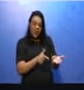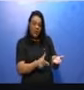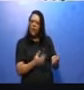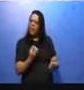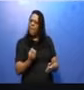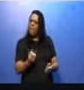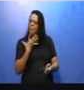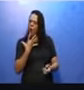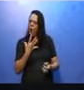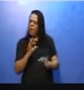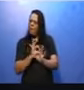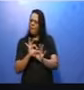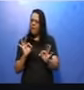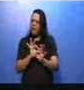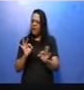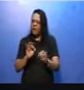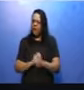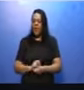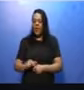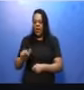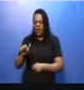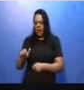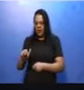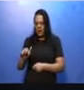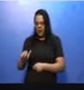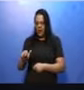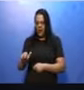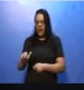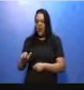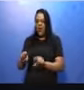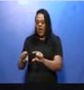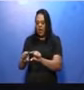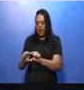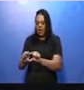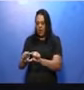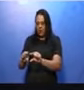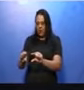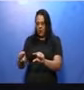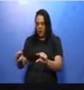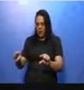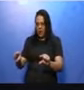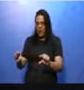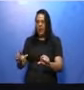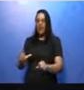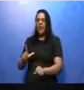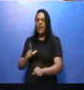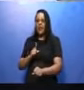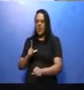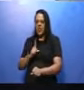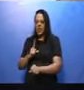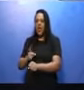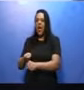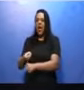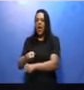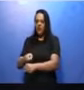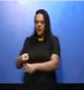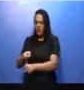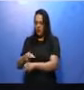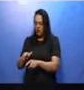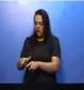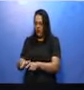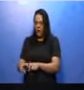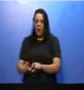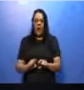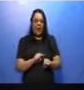Aqui eu tenho a minha oração subordinada adjetiva. E aqui eu tenho a minha oração principal.